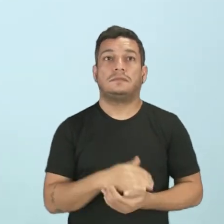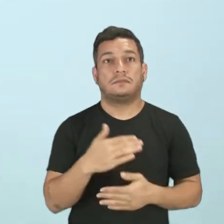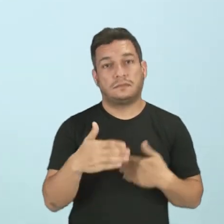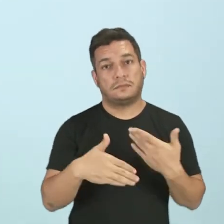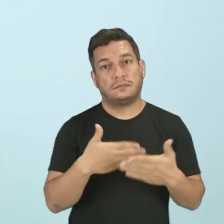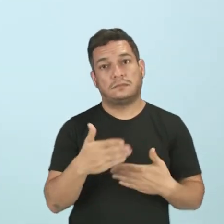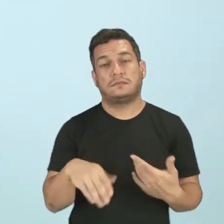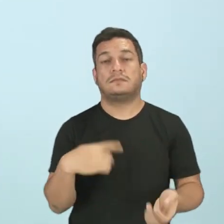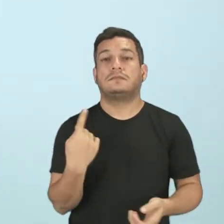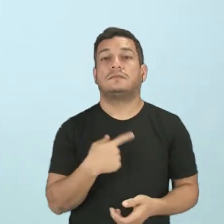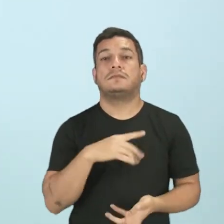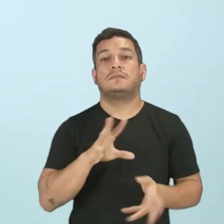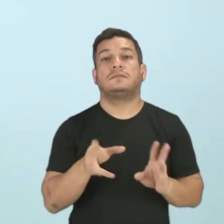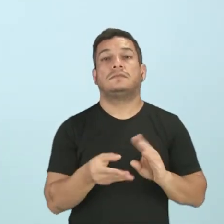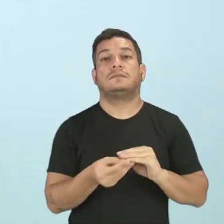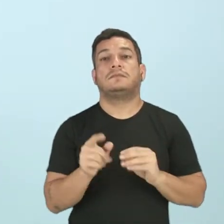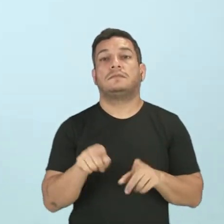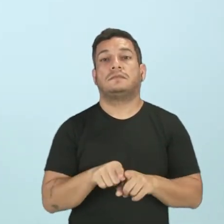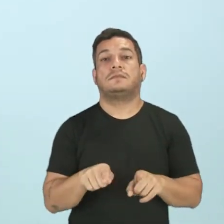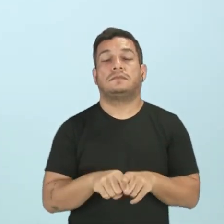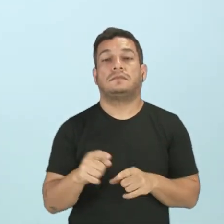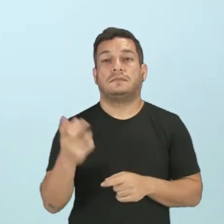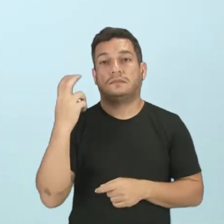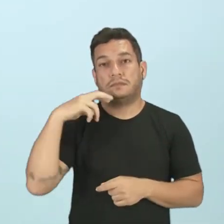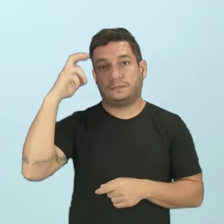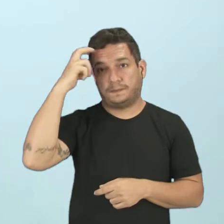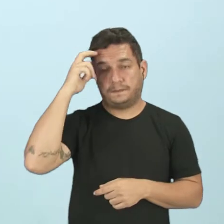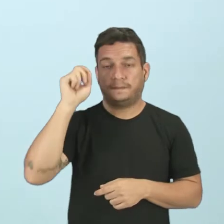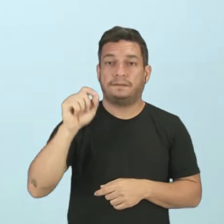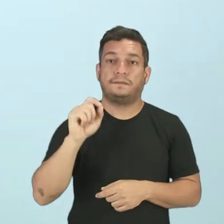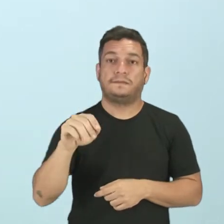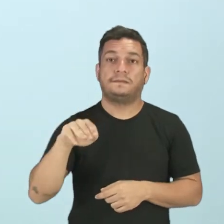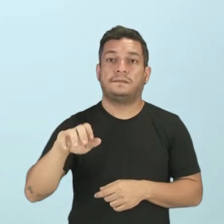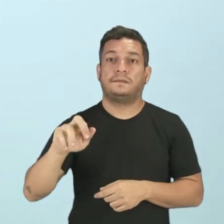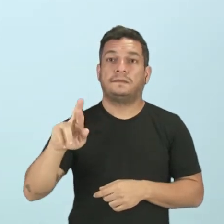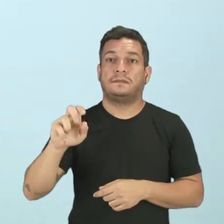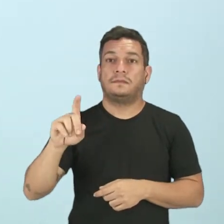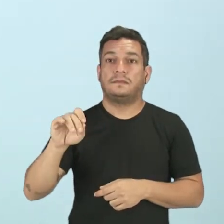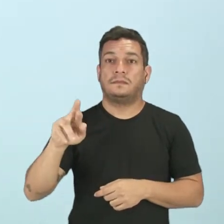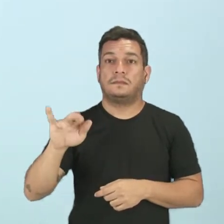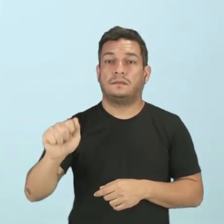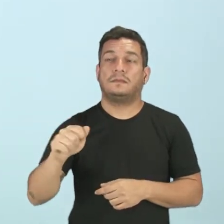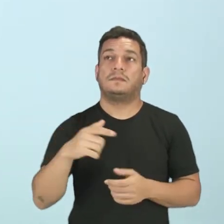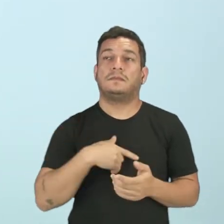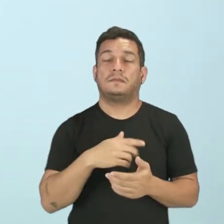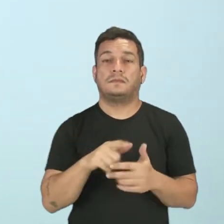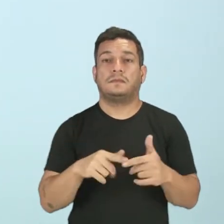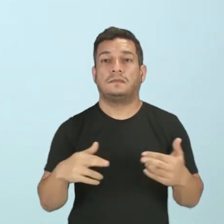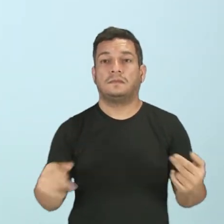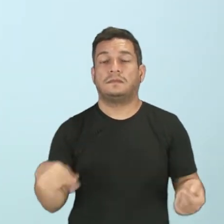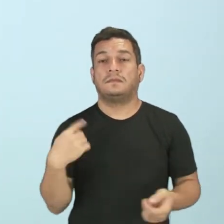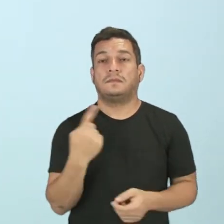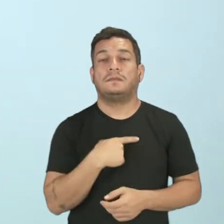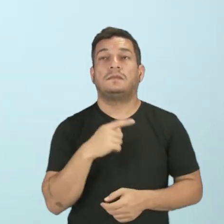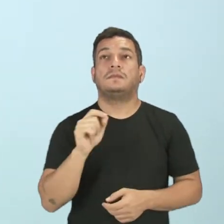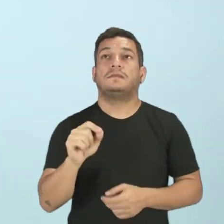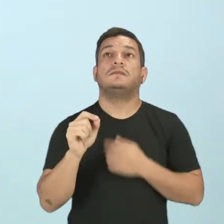pouco, nós fomos transformando também a cultura em mercadoria, ou seja, algum produto que a